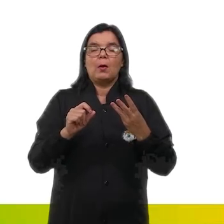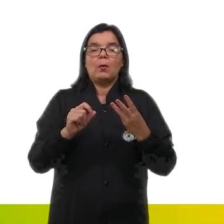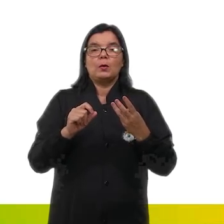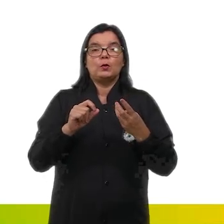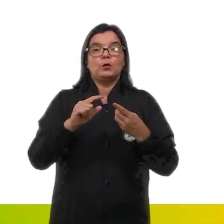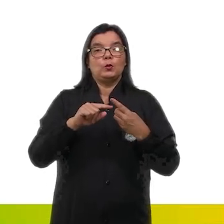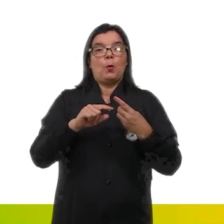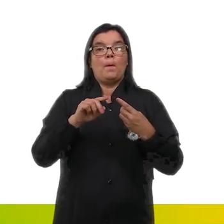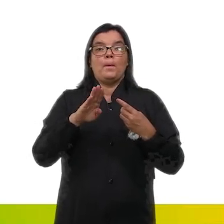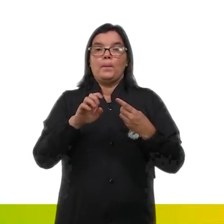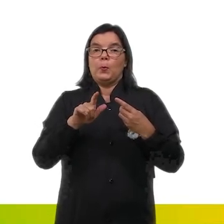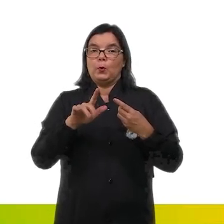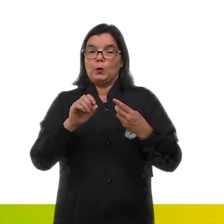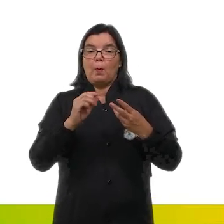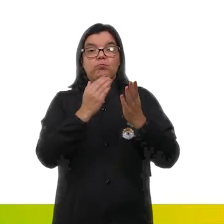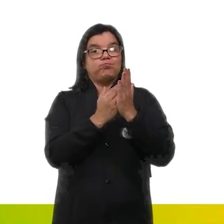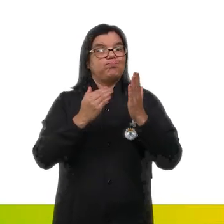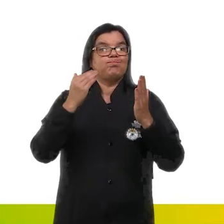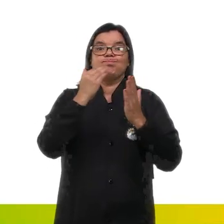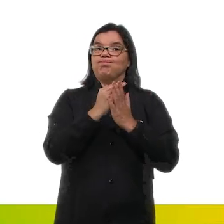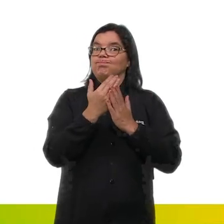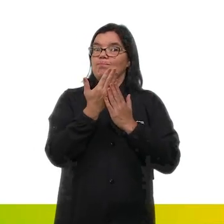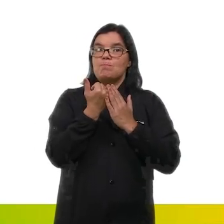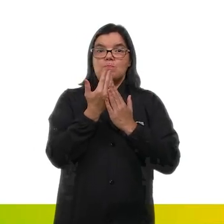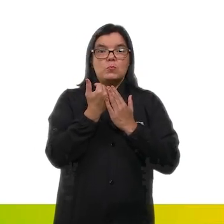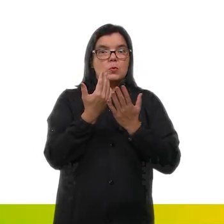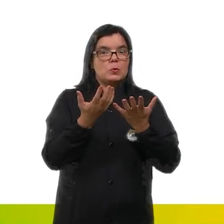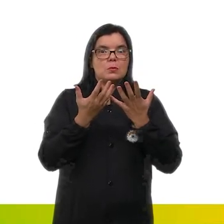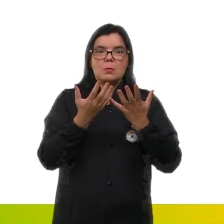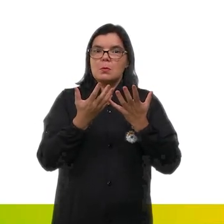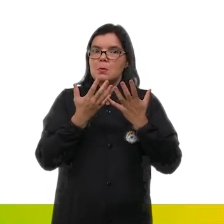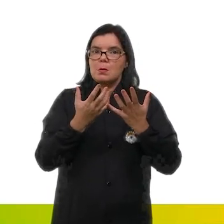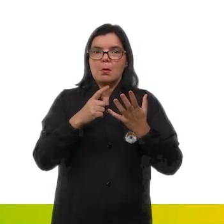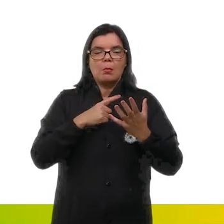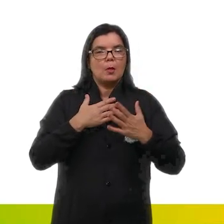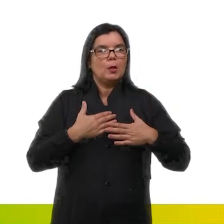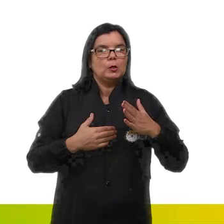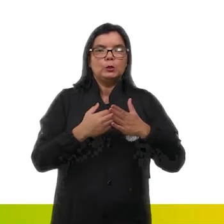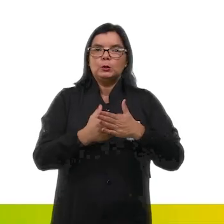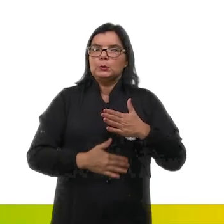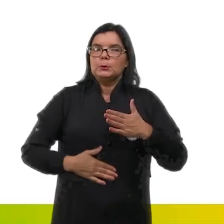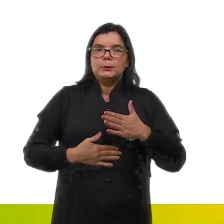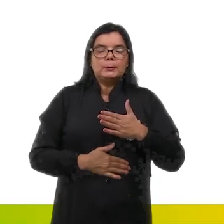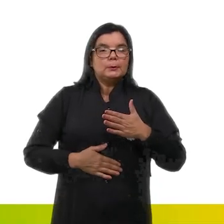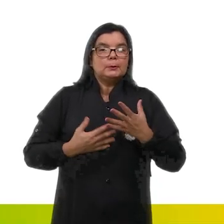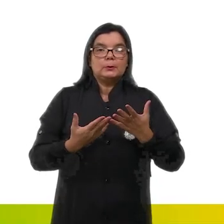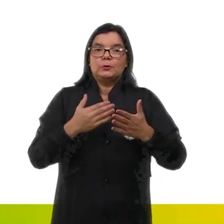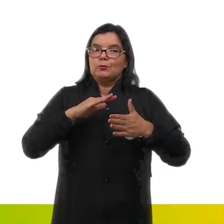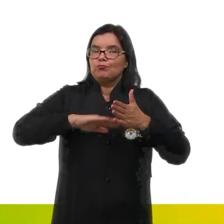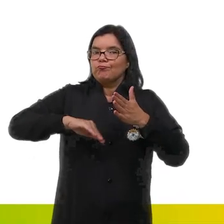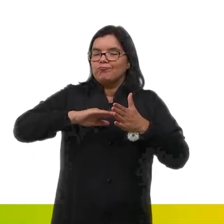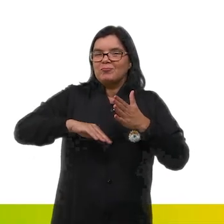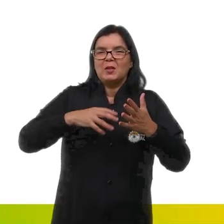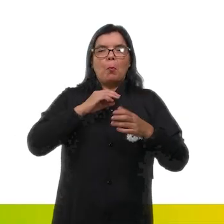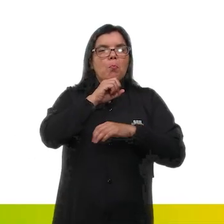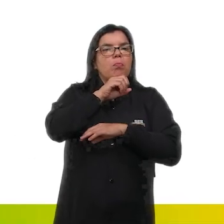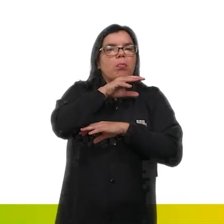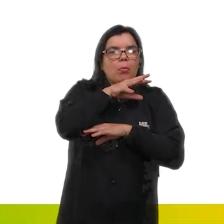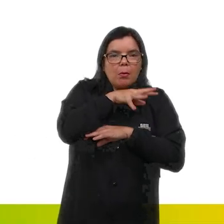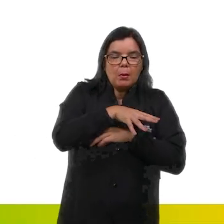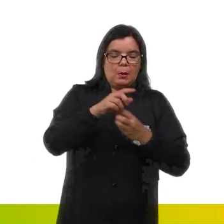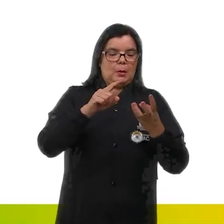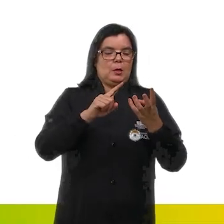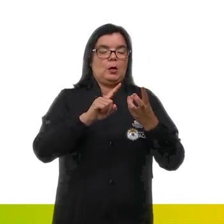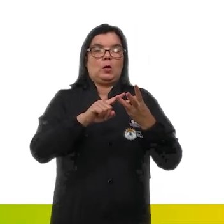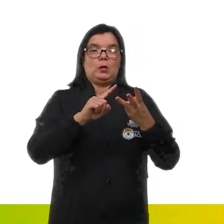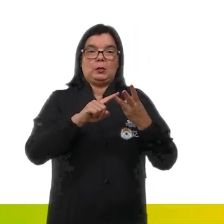restrição, bulimia, compensação, é você comer e depois querer ter a saciedade, tipo, eliminar o que você consumiu em excesso. Aí